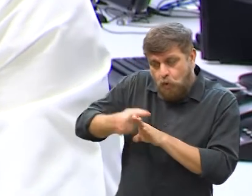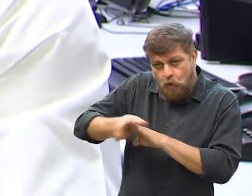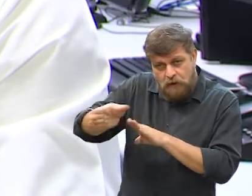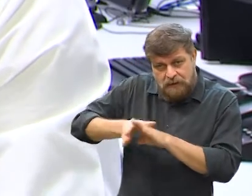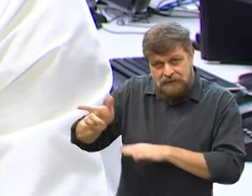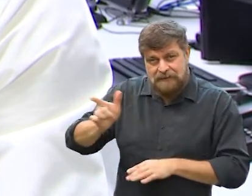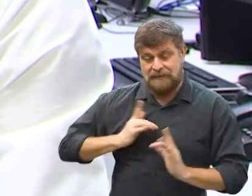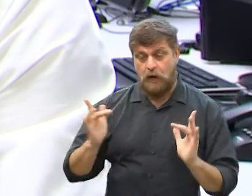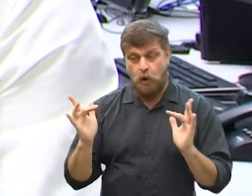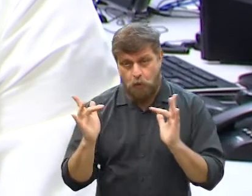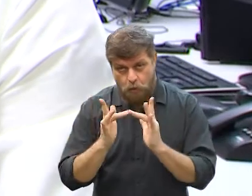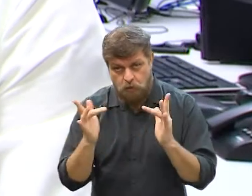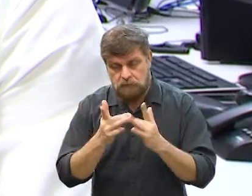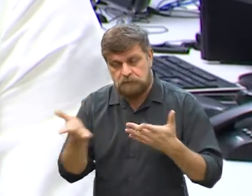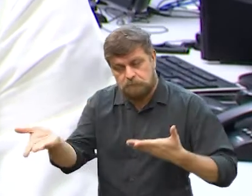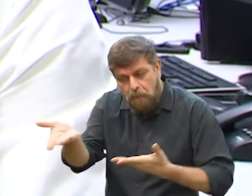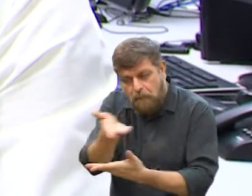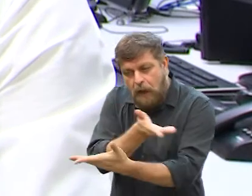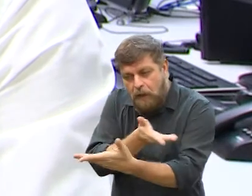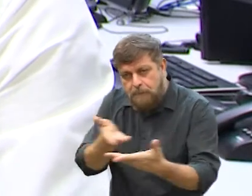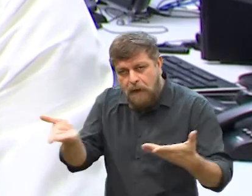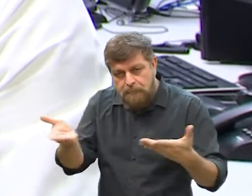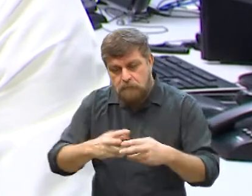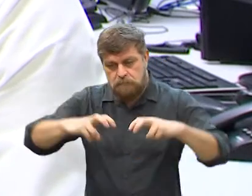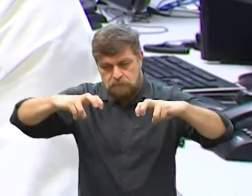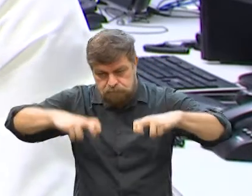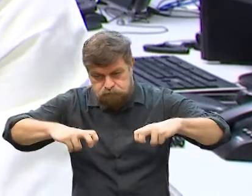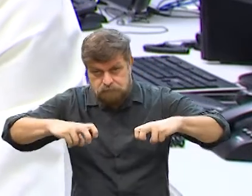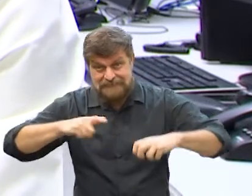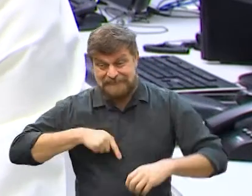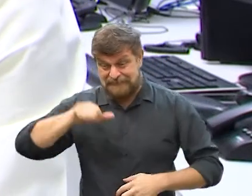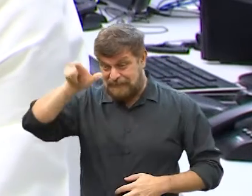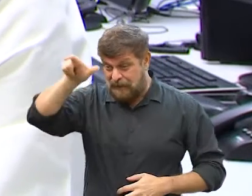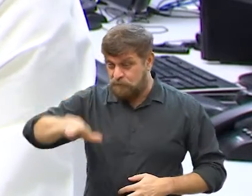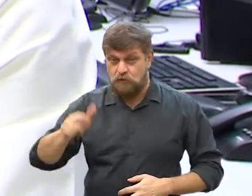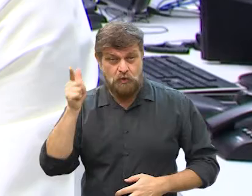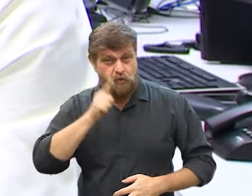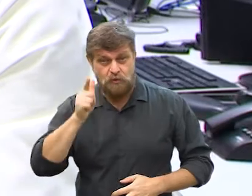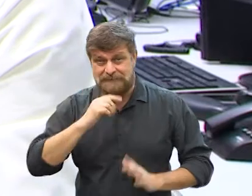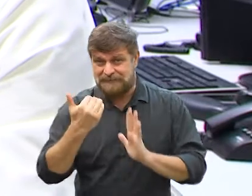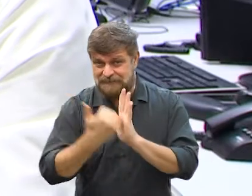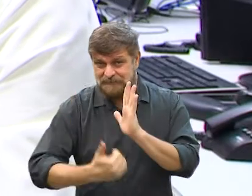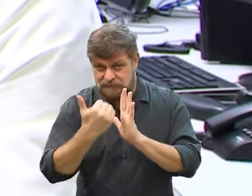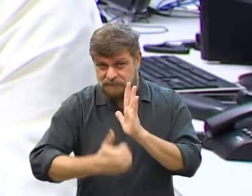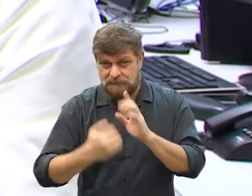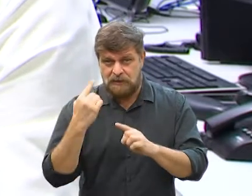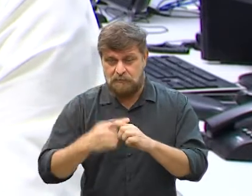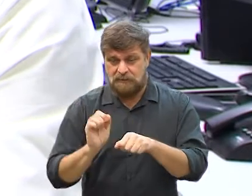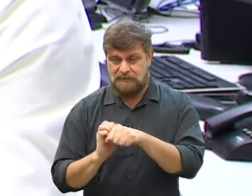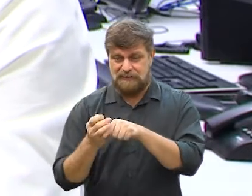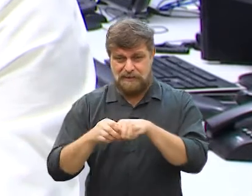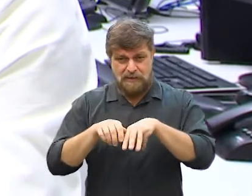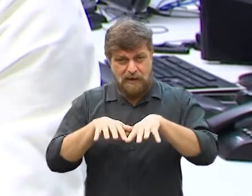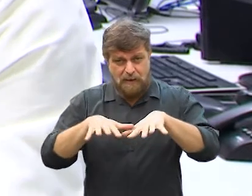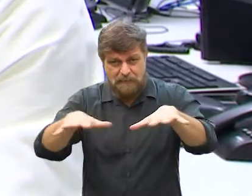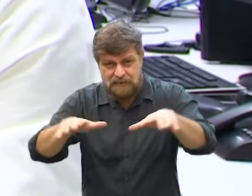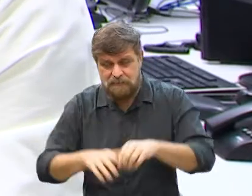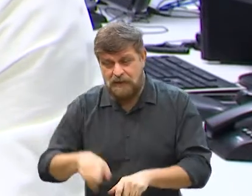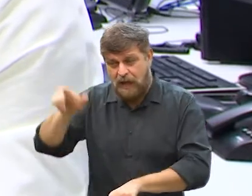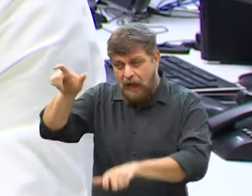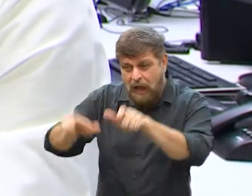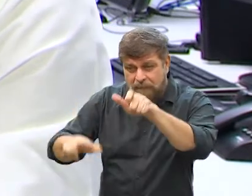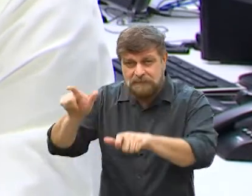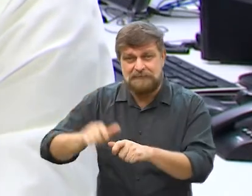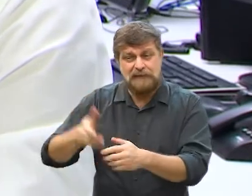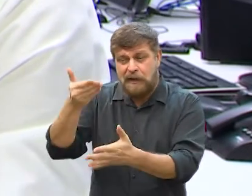esse contato, que haja esse acordo. Se o consumidor não conseguir obter o desconto, até por conta da pandemia, aqueles consumidores